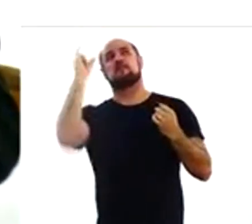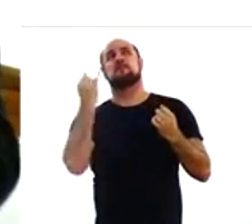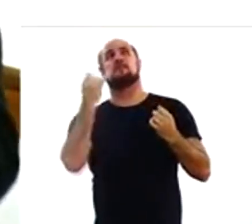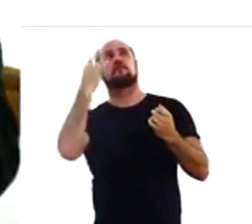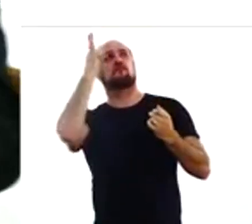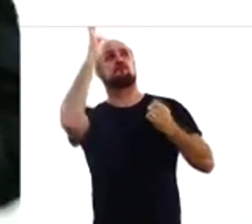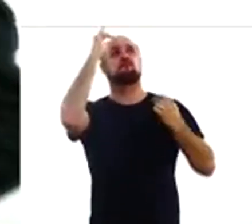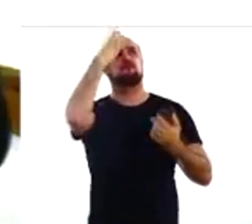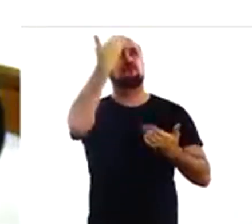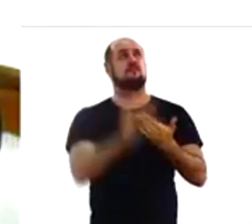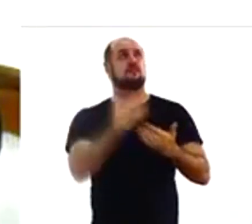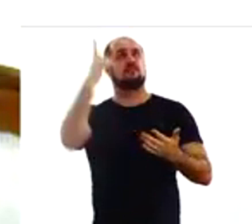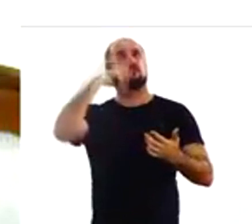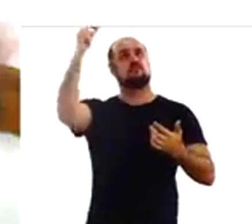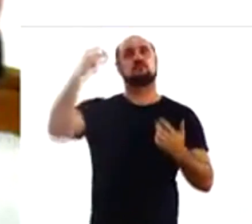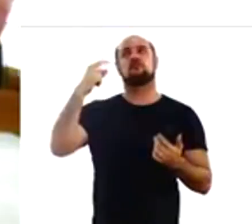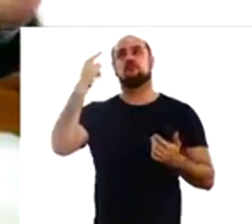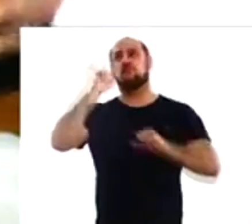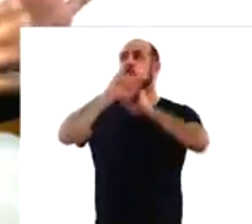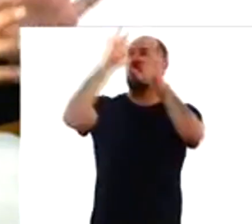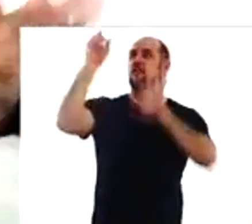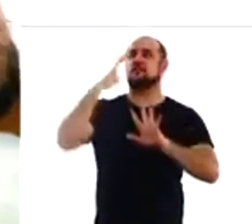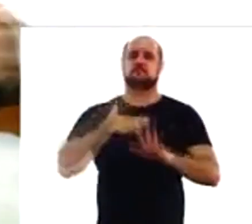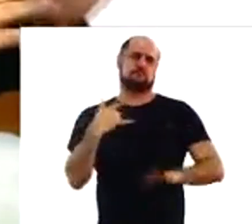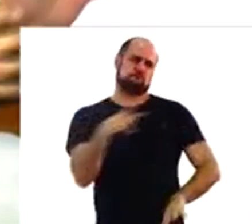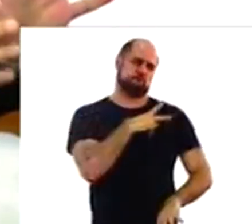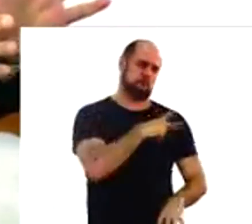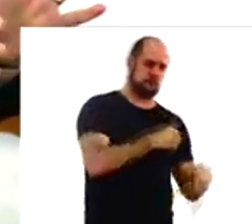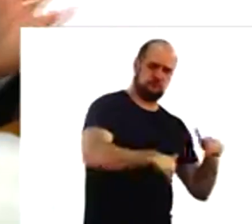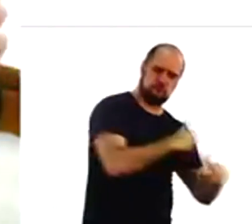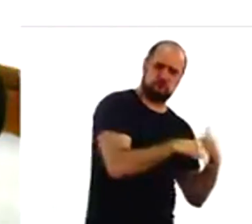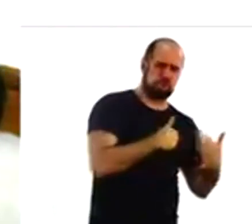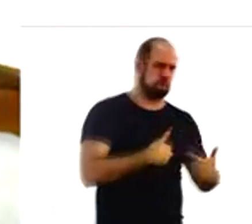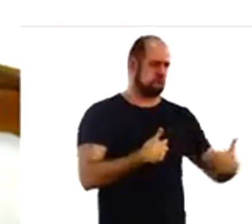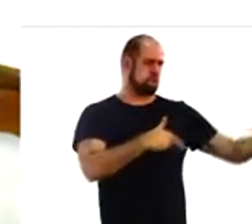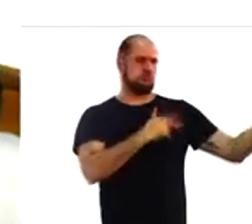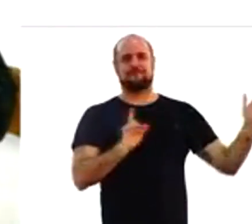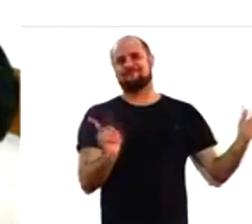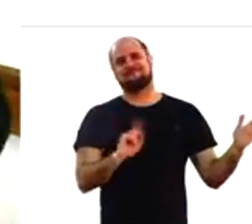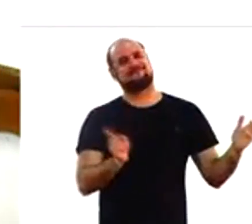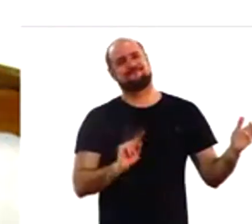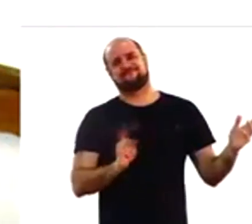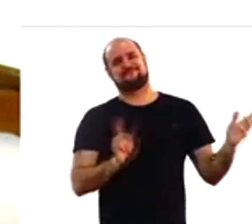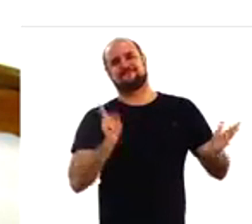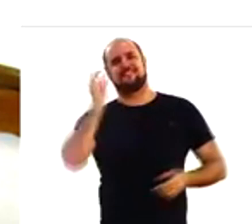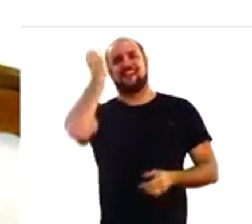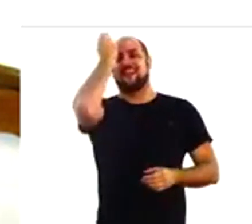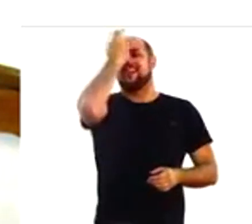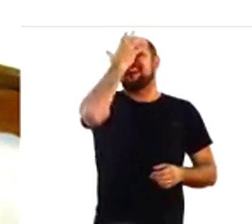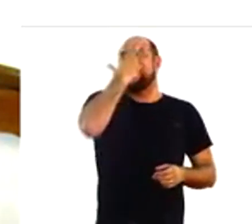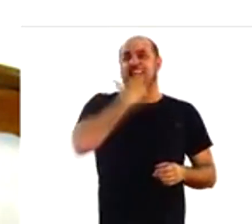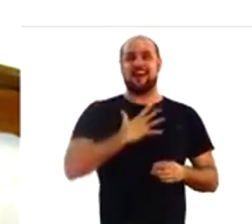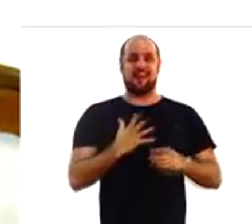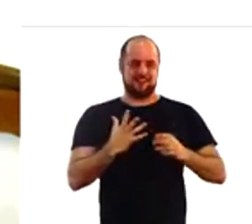predestinação, eu creio na glorificação, mas vou cuidar aqui da minha vida, vou fazer o meu trabalho. Não, a graça salvadora